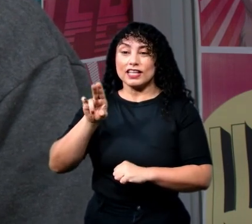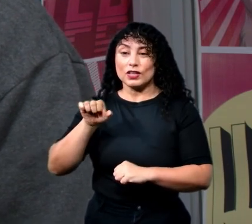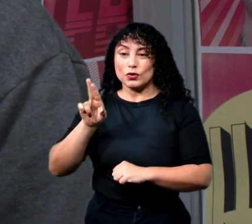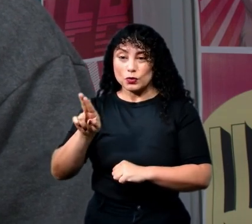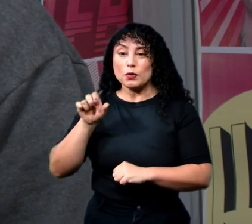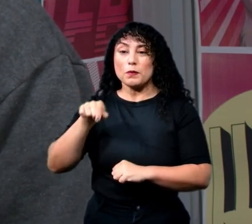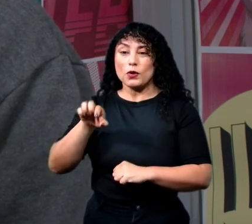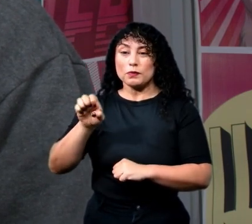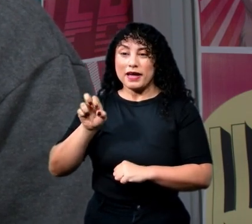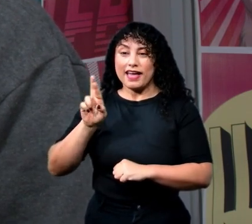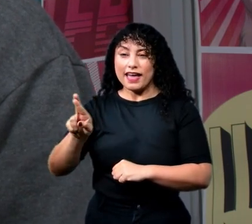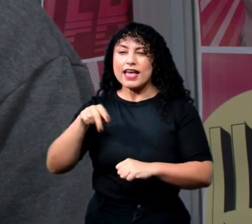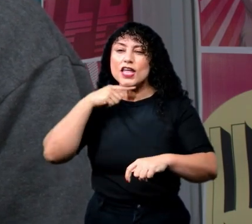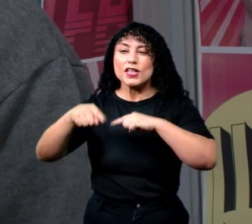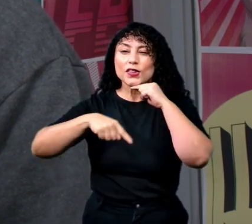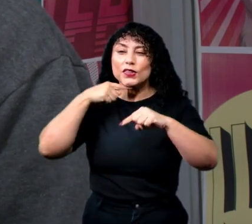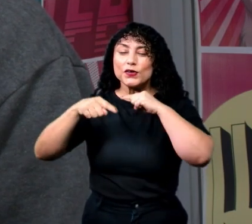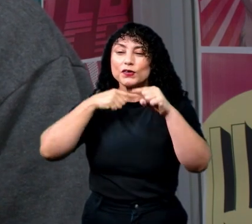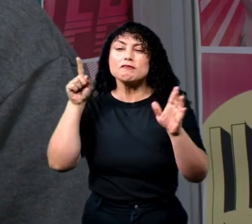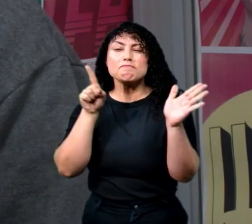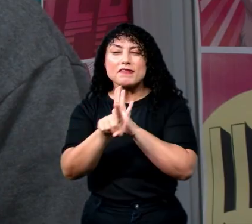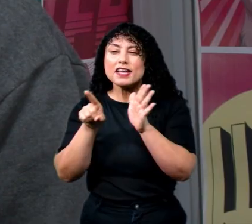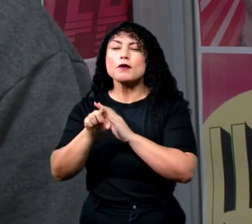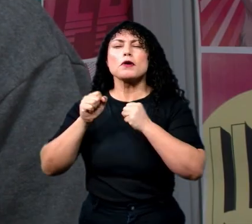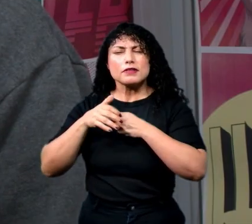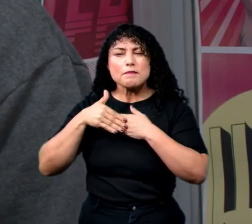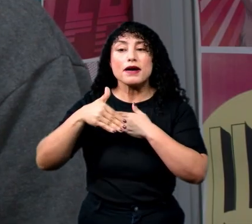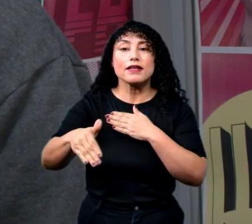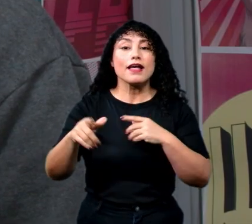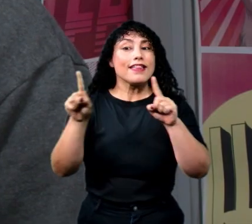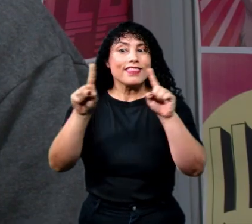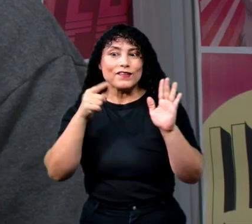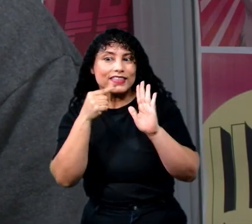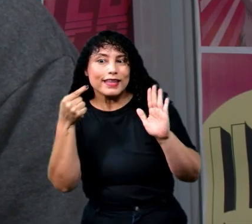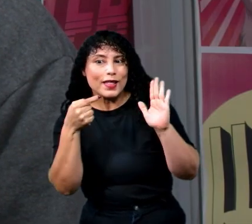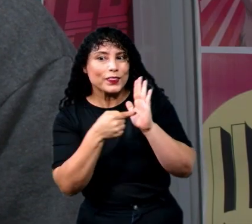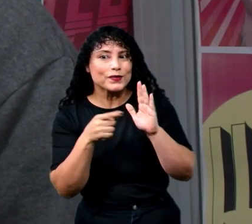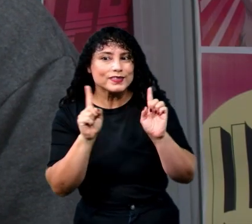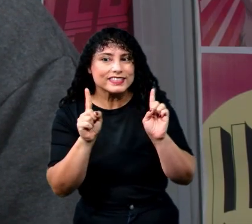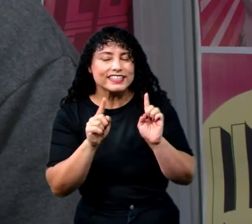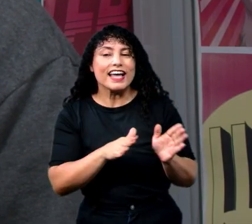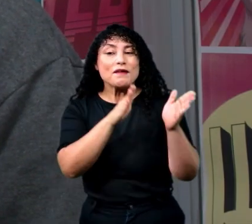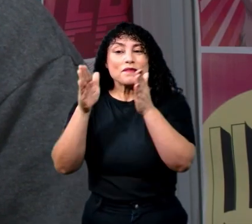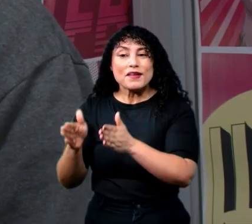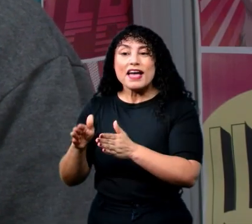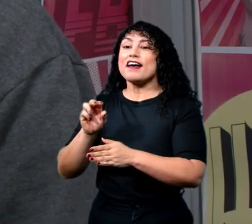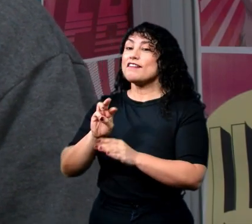etica@ifb.edu.br. Qualquer dúvida, questionamentos pode ser feito por lá. Não denúncia, tá? A denúncia é feita pelo Fala